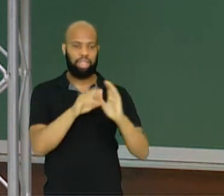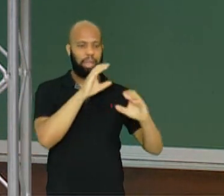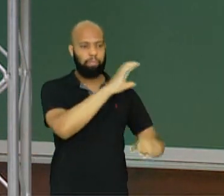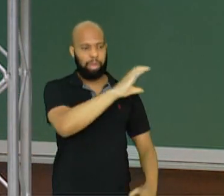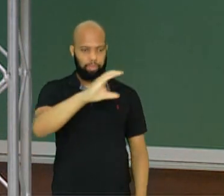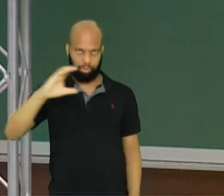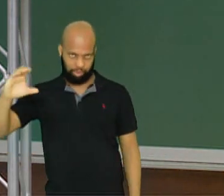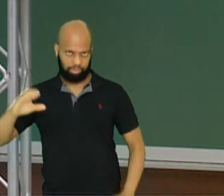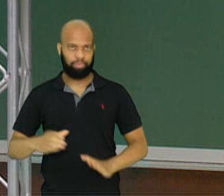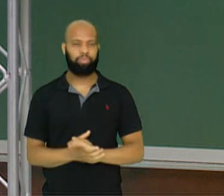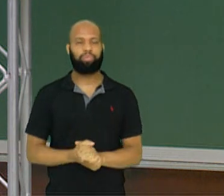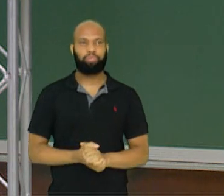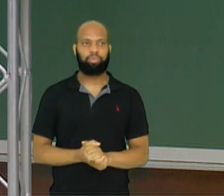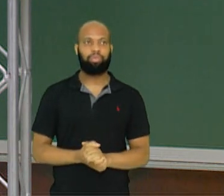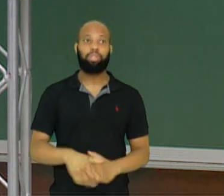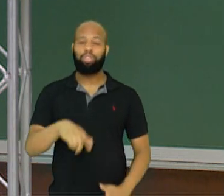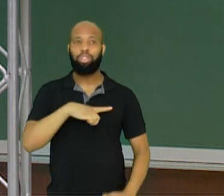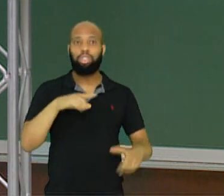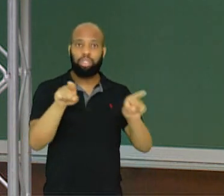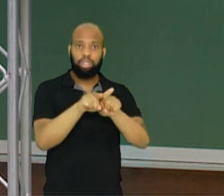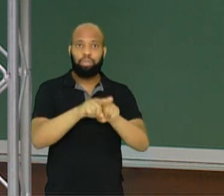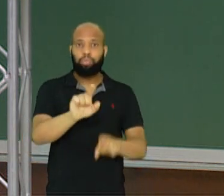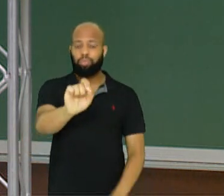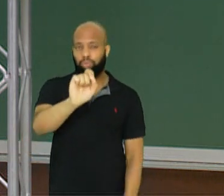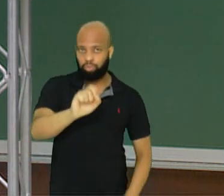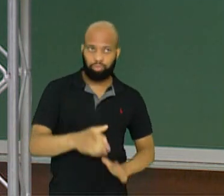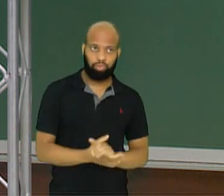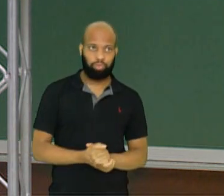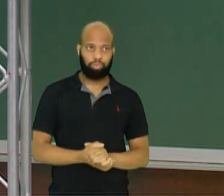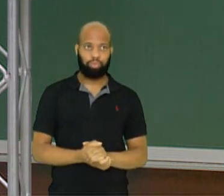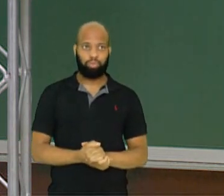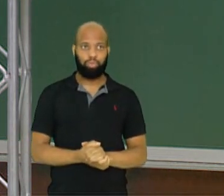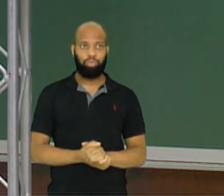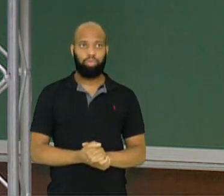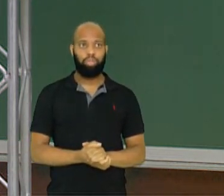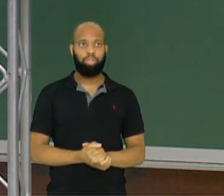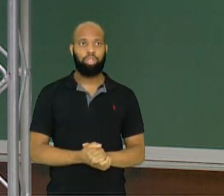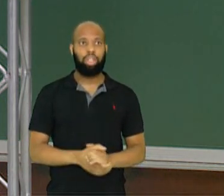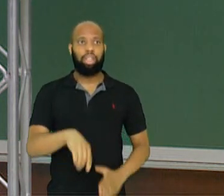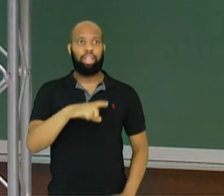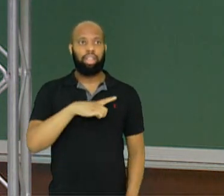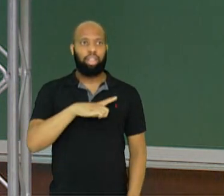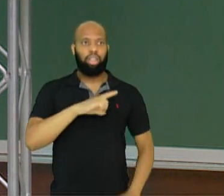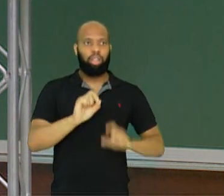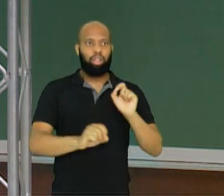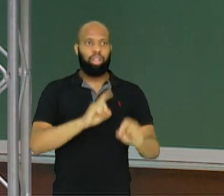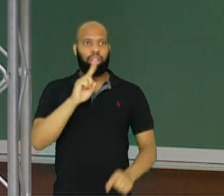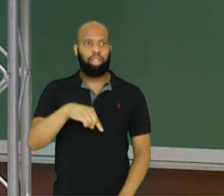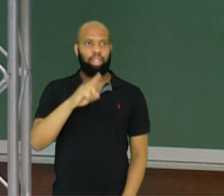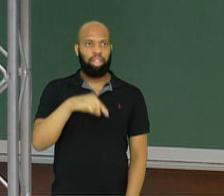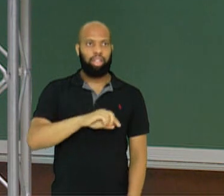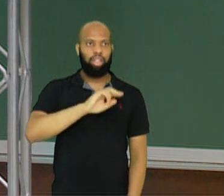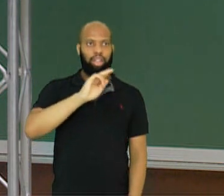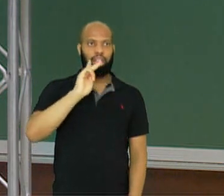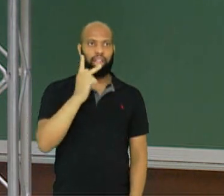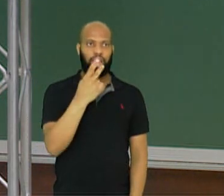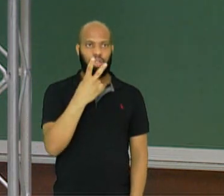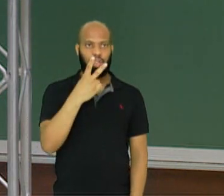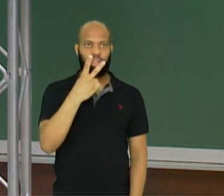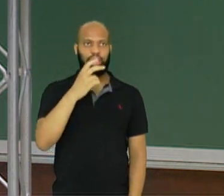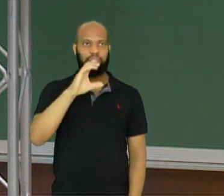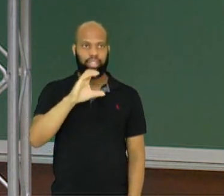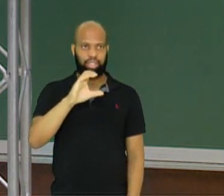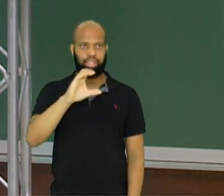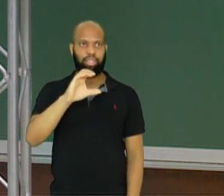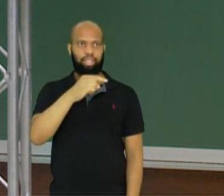carbono. Nós temos aqui o cloreto de alquila, o X seria